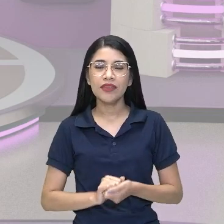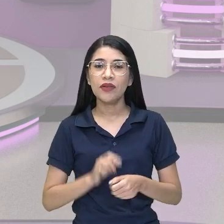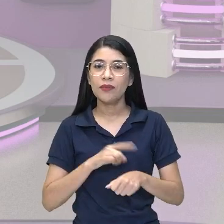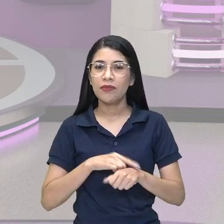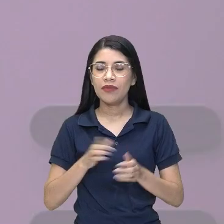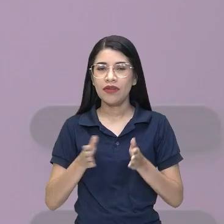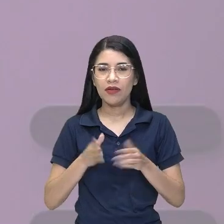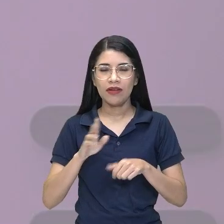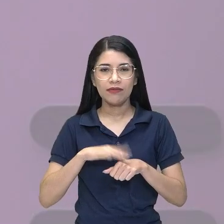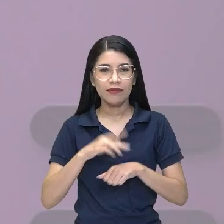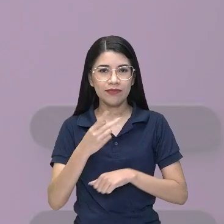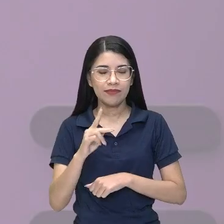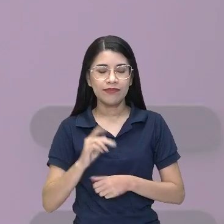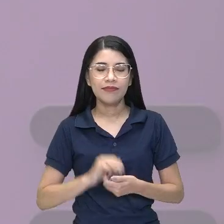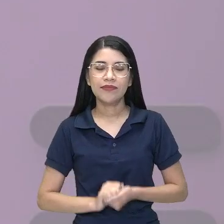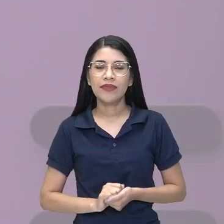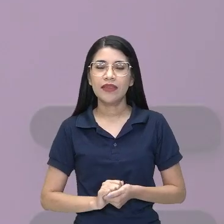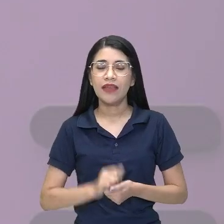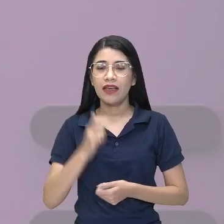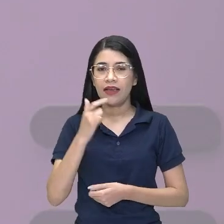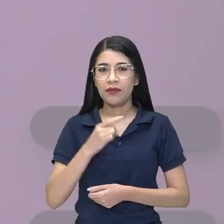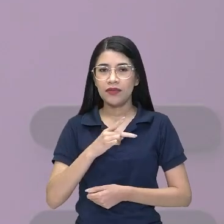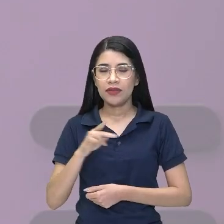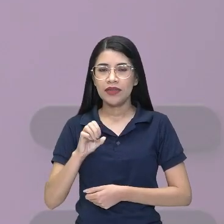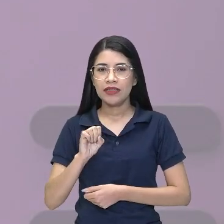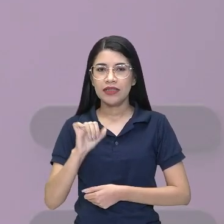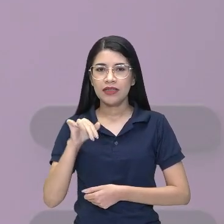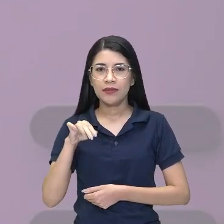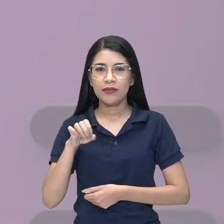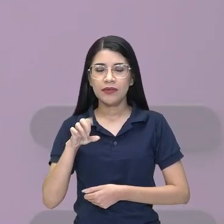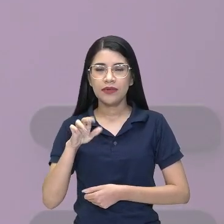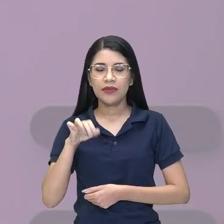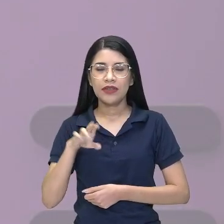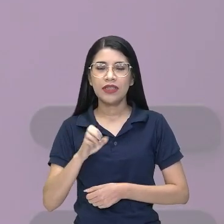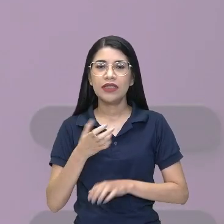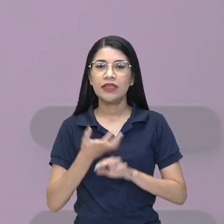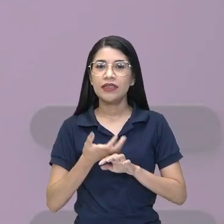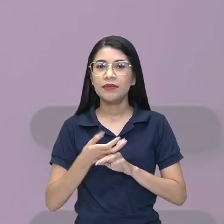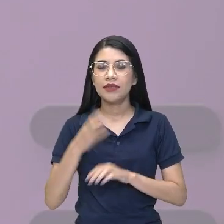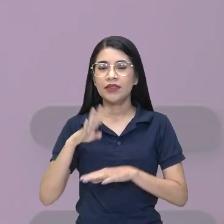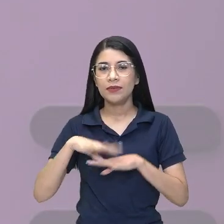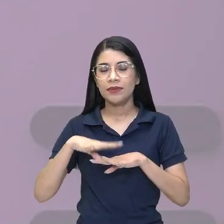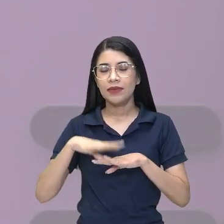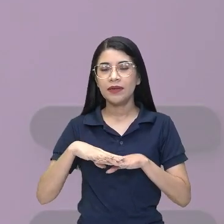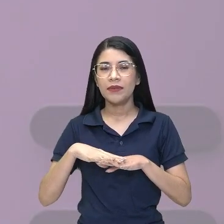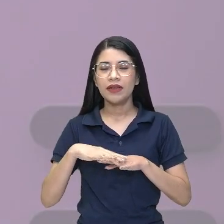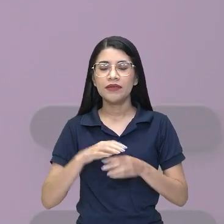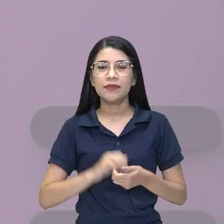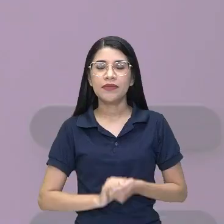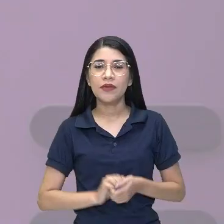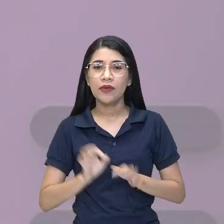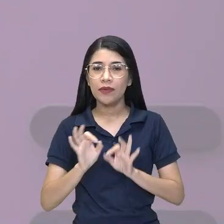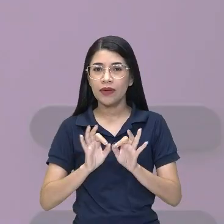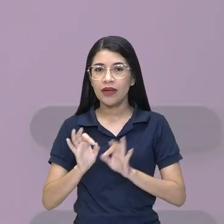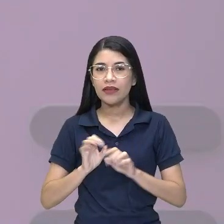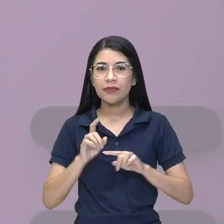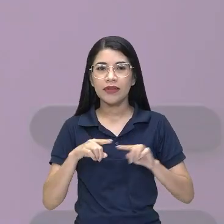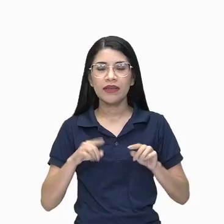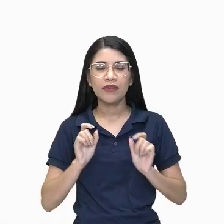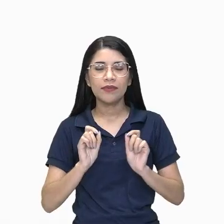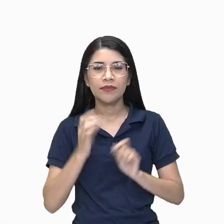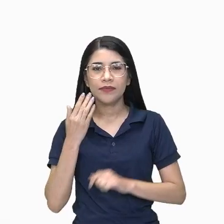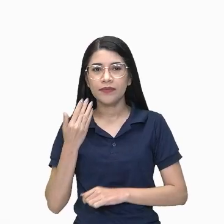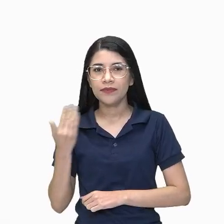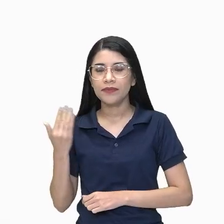vocês. Sou professora Simone Silva, sua professora de matemática, e para recebê-los aqui, preparei algo, então vem comigo